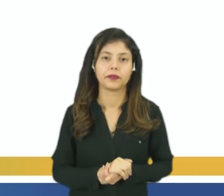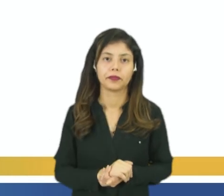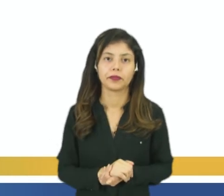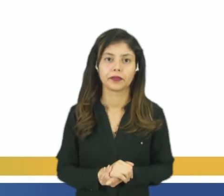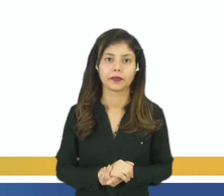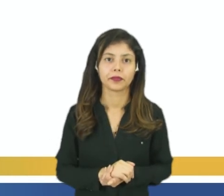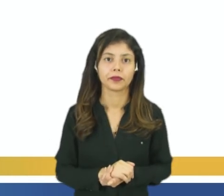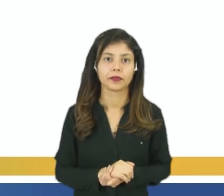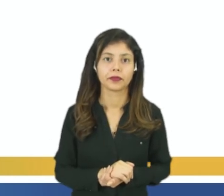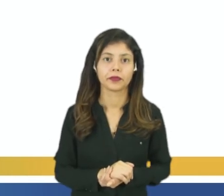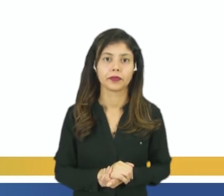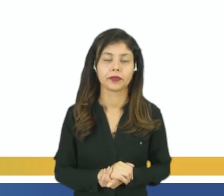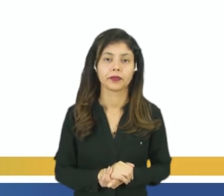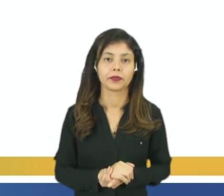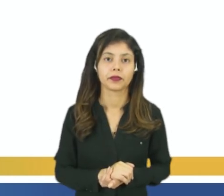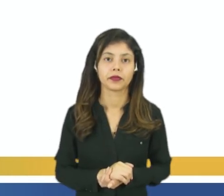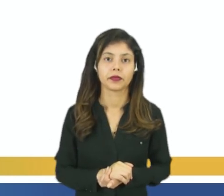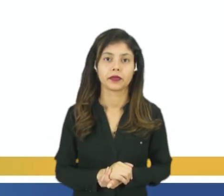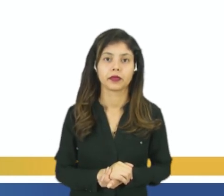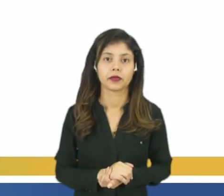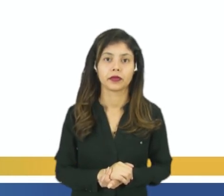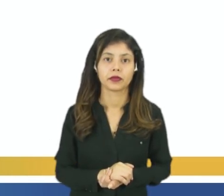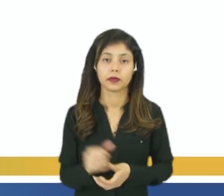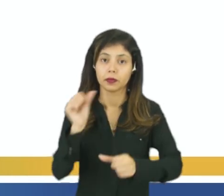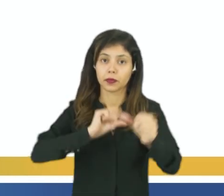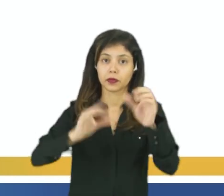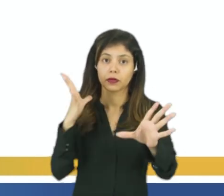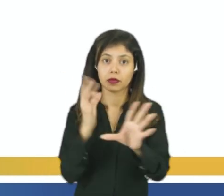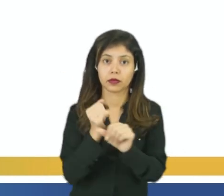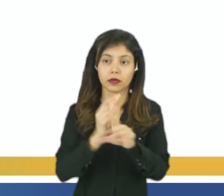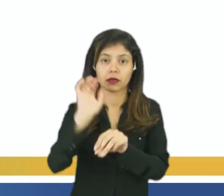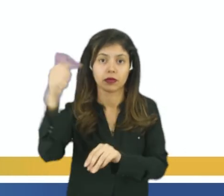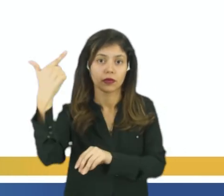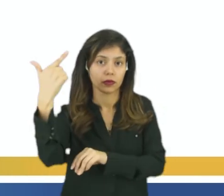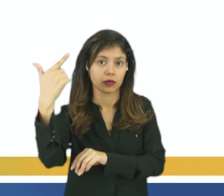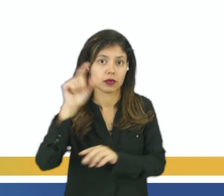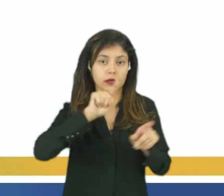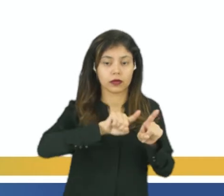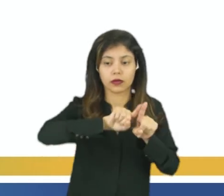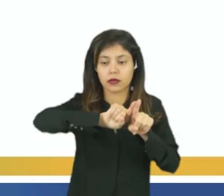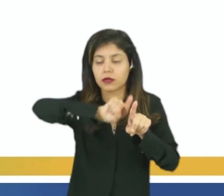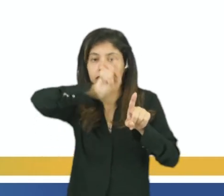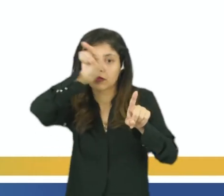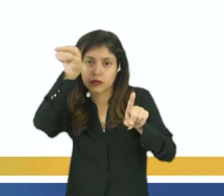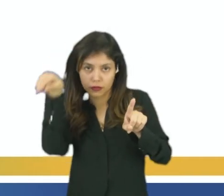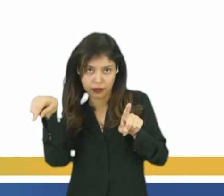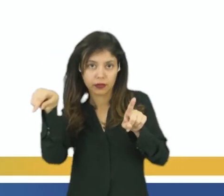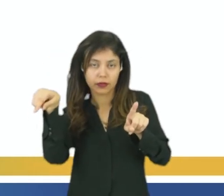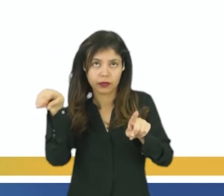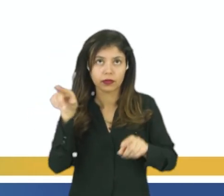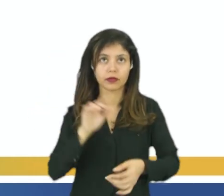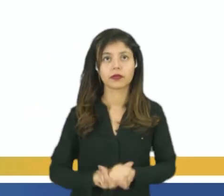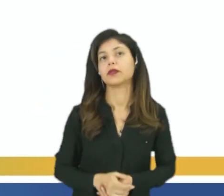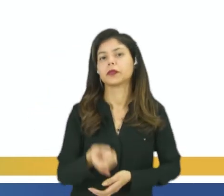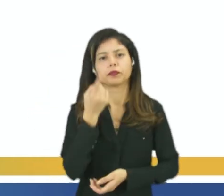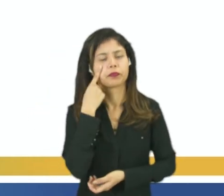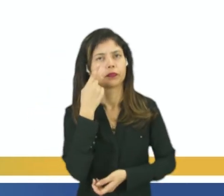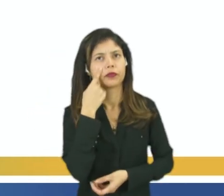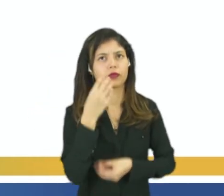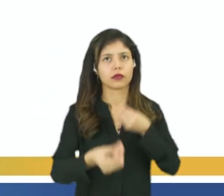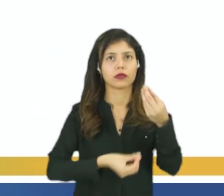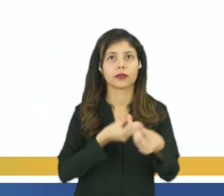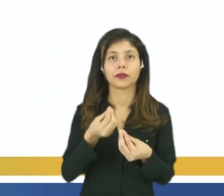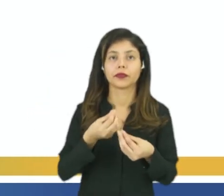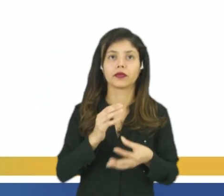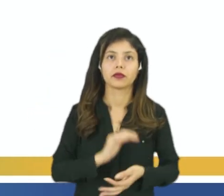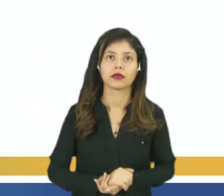inverso para deslocar essa soma para o outro lado, ou para o segundo membro. Então percebam que ela ficará da